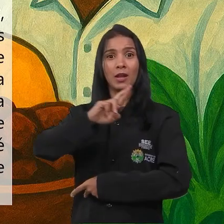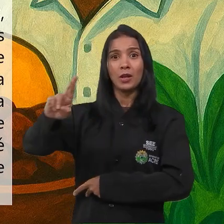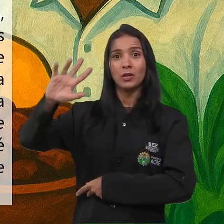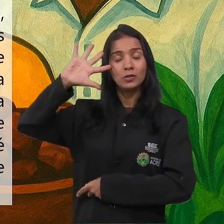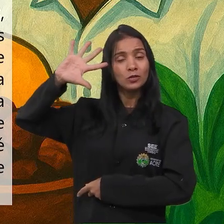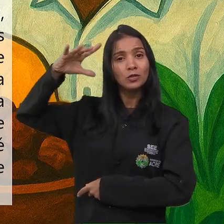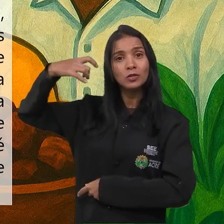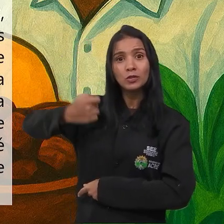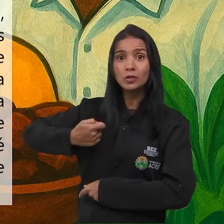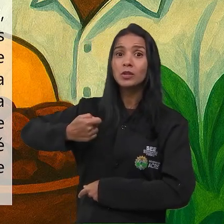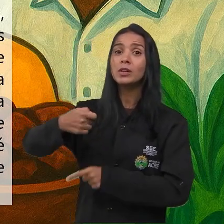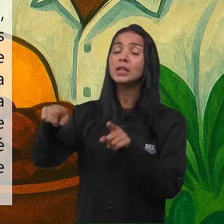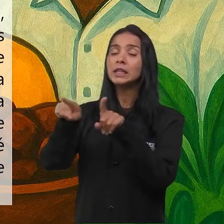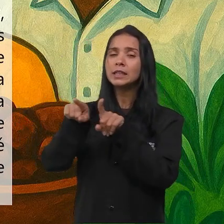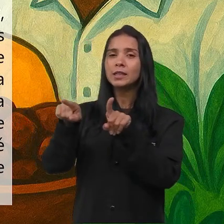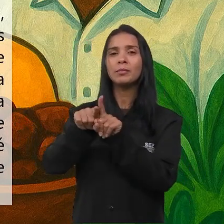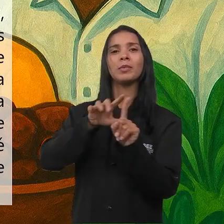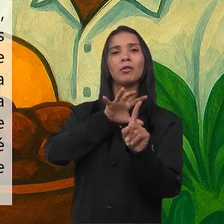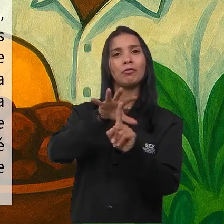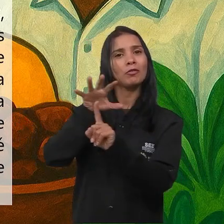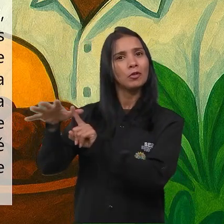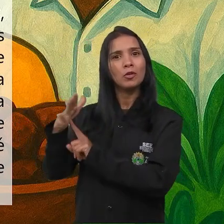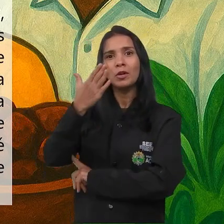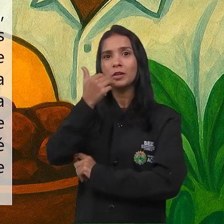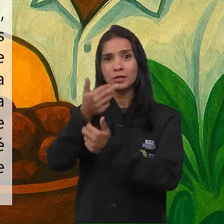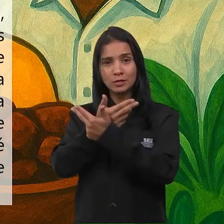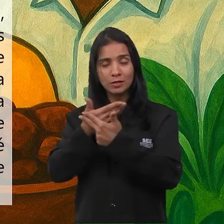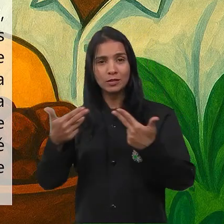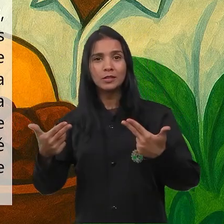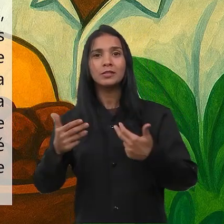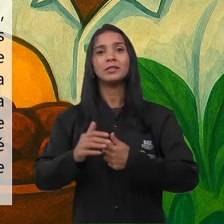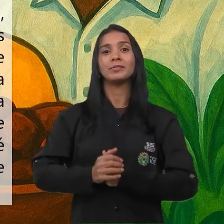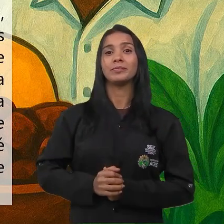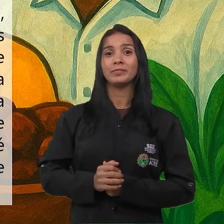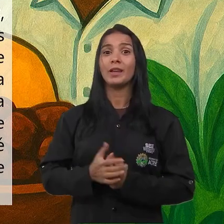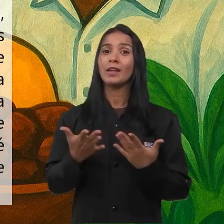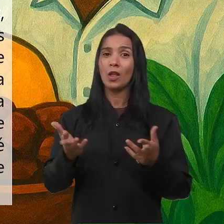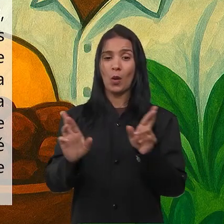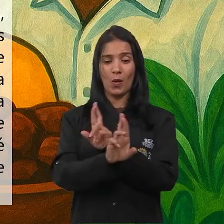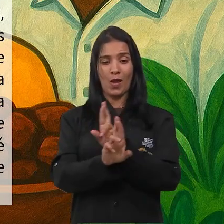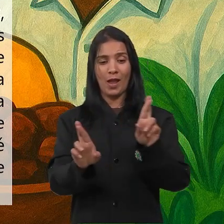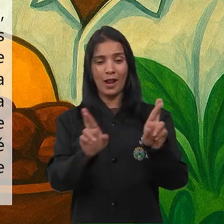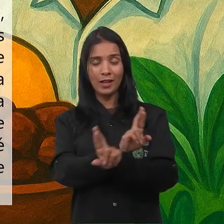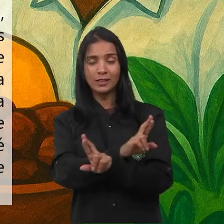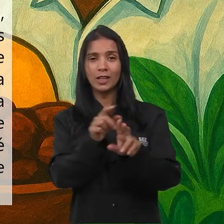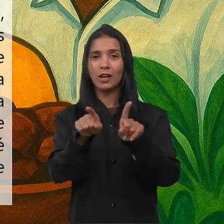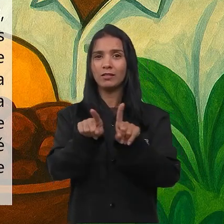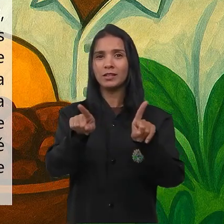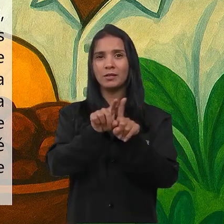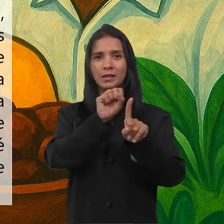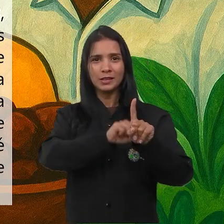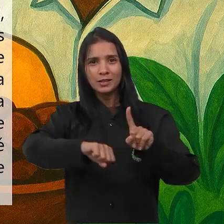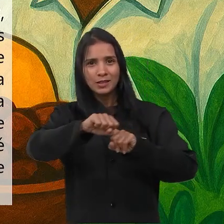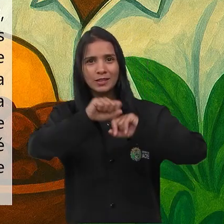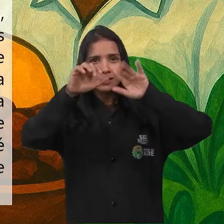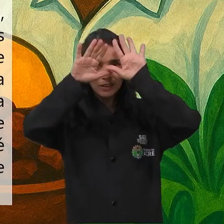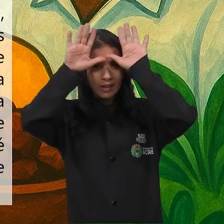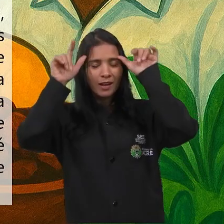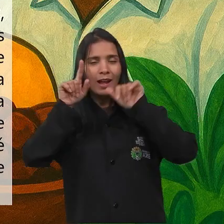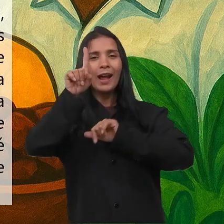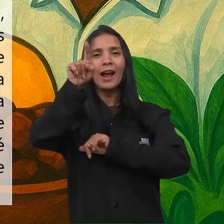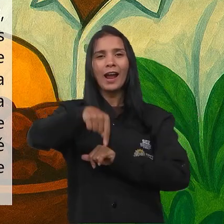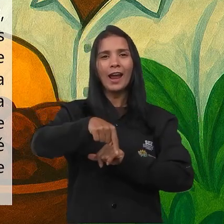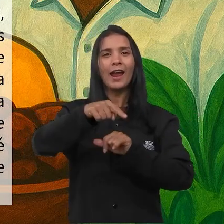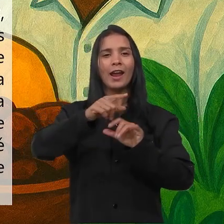e contribuições na culinária. Dessa forma, a sociedade acriana é resultado da